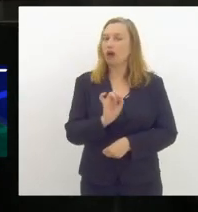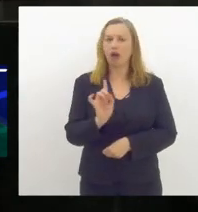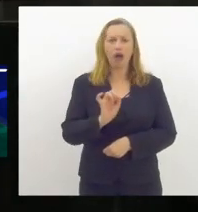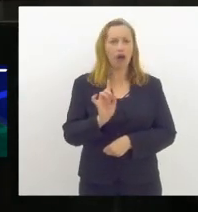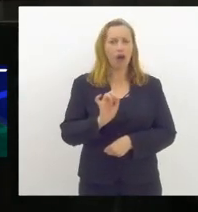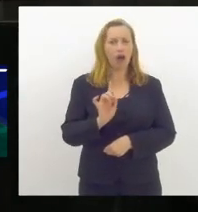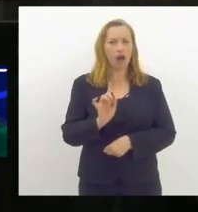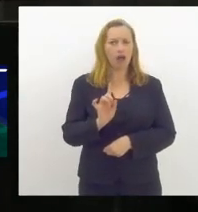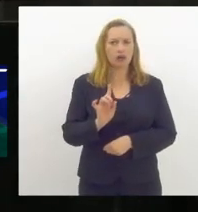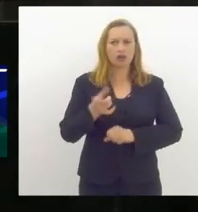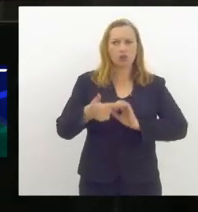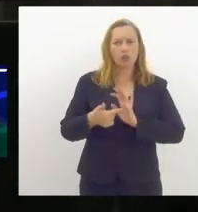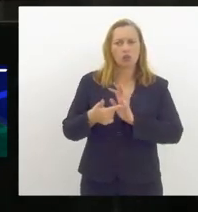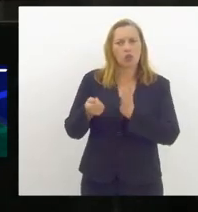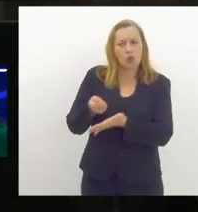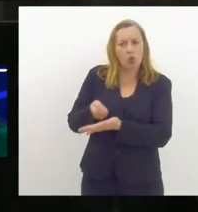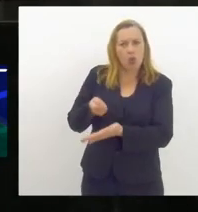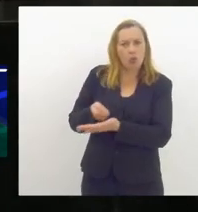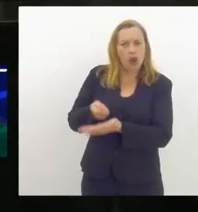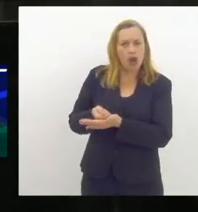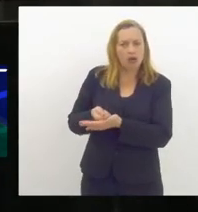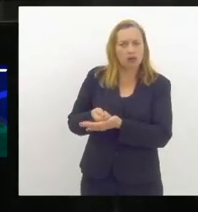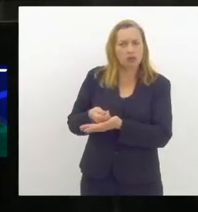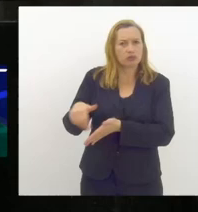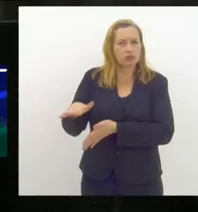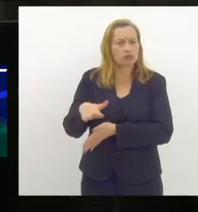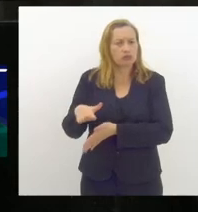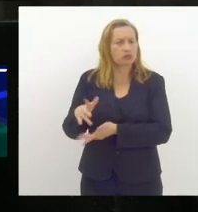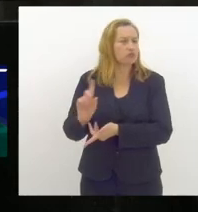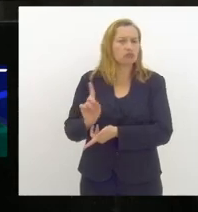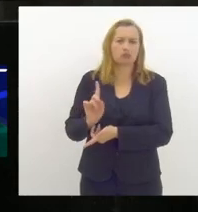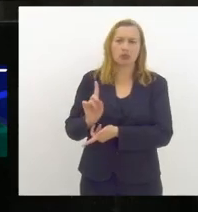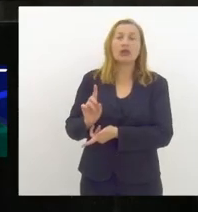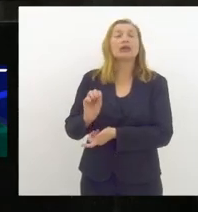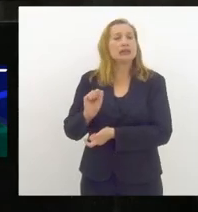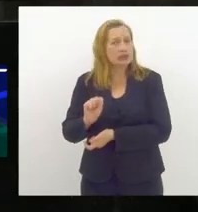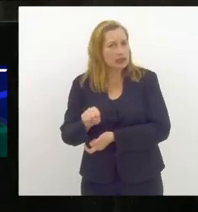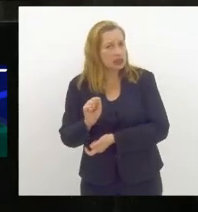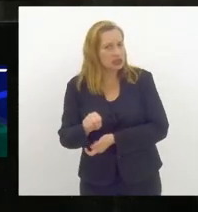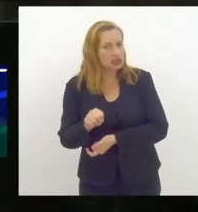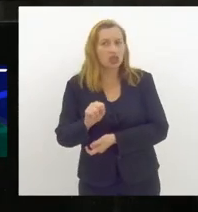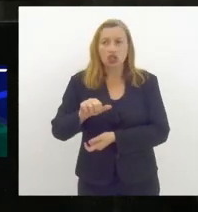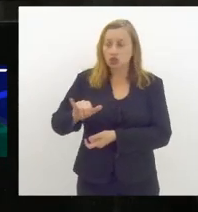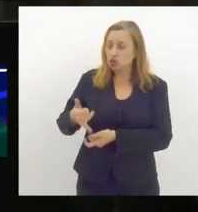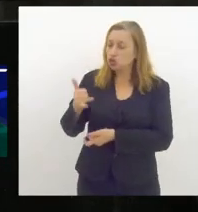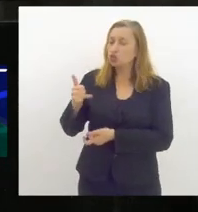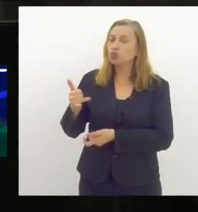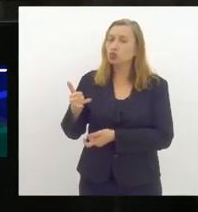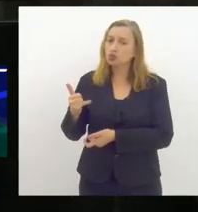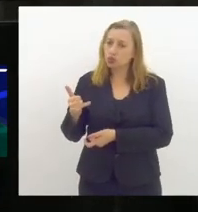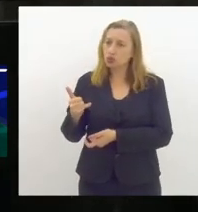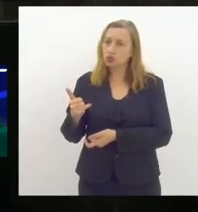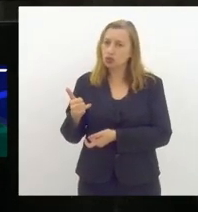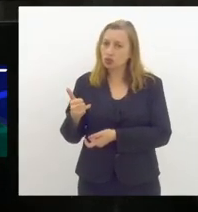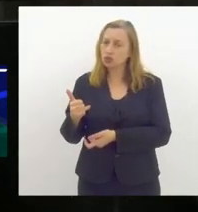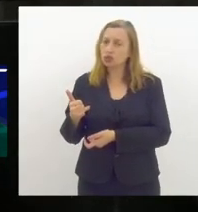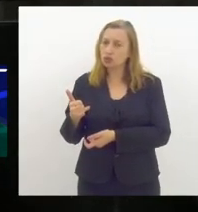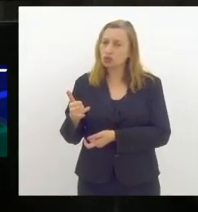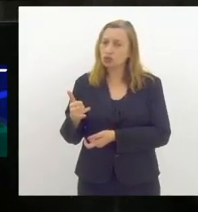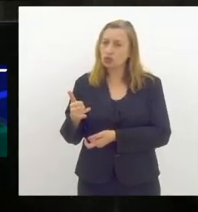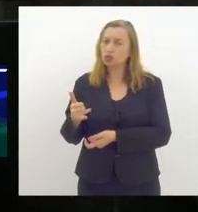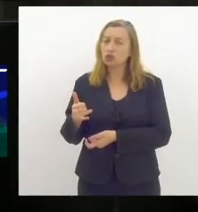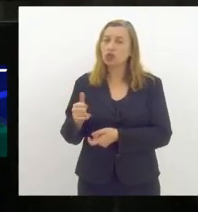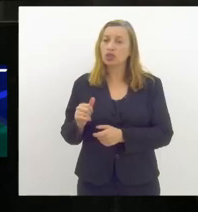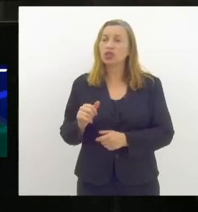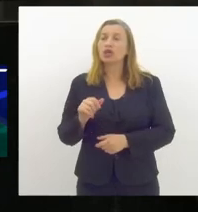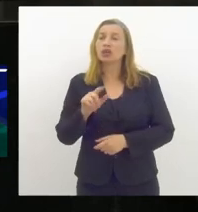que estão sendo cobrados no mercado e sim com juros amigáveis como